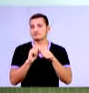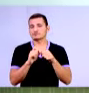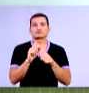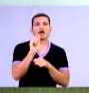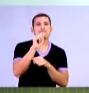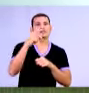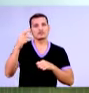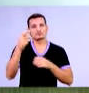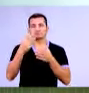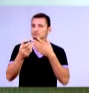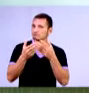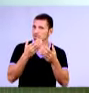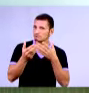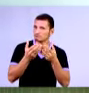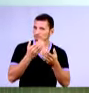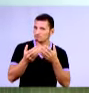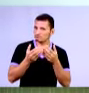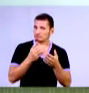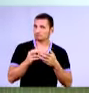aí nós vimos